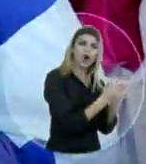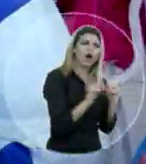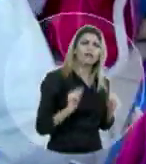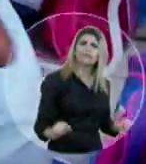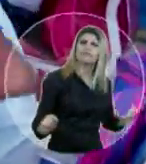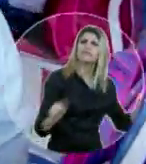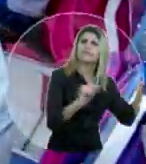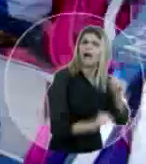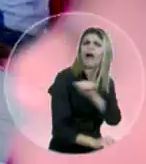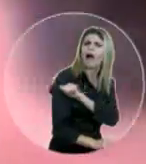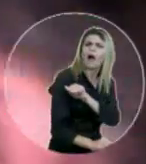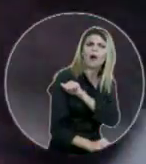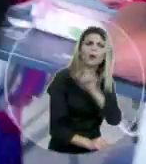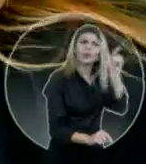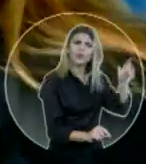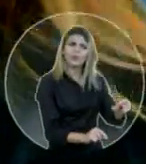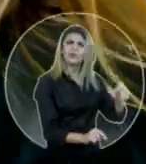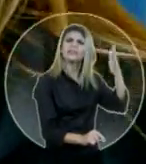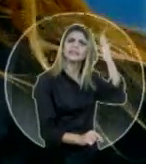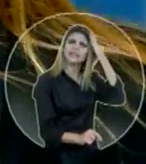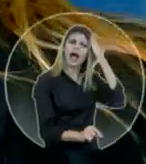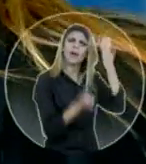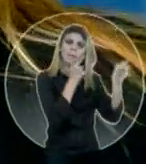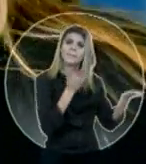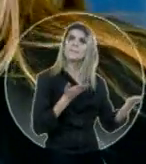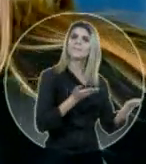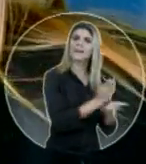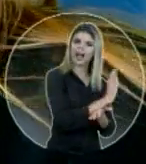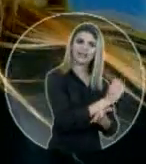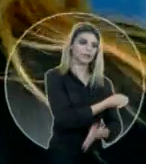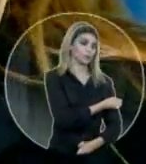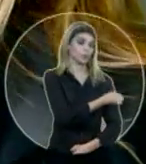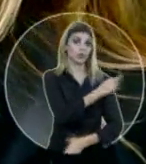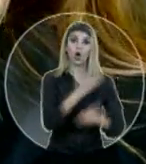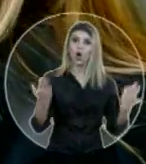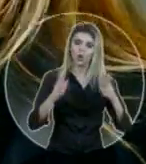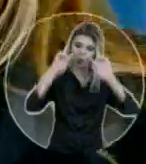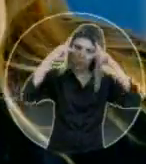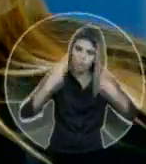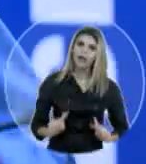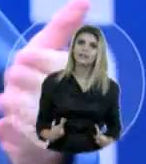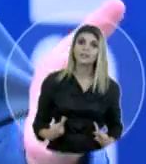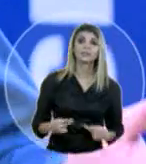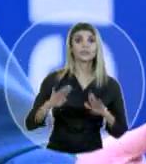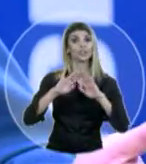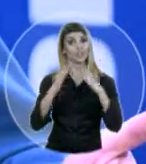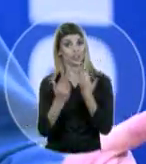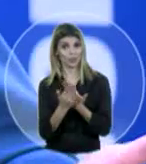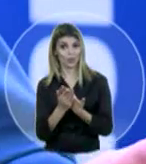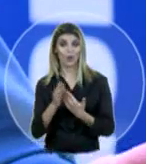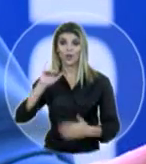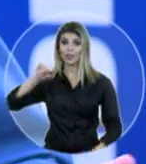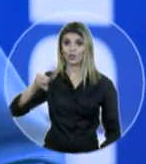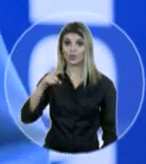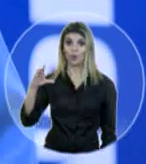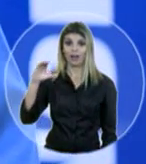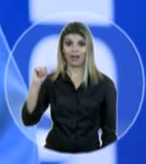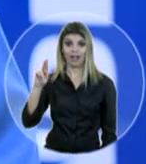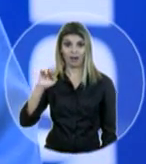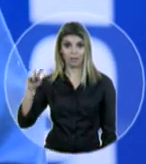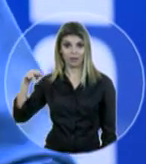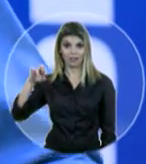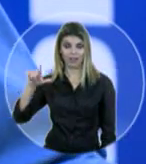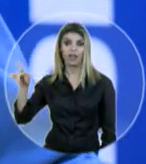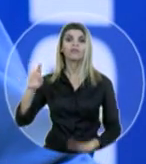Escolas que o aluno ele passa. Aqui a gente pretende humanizar. A escola João Cabral de Melo